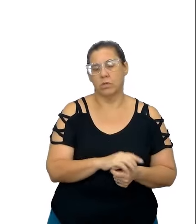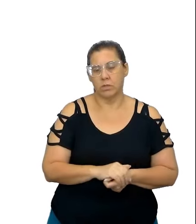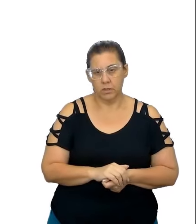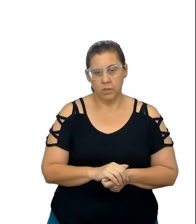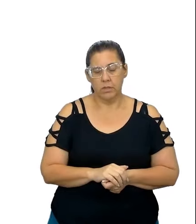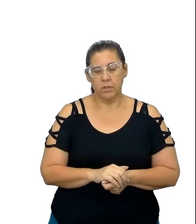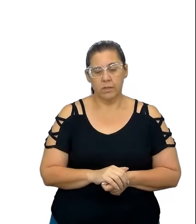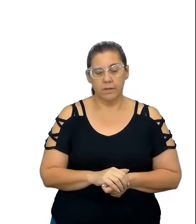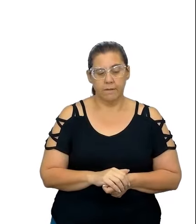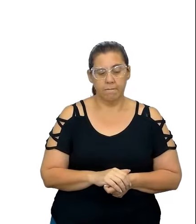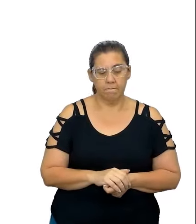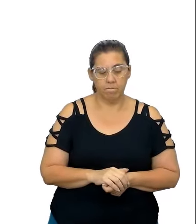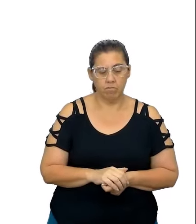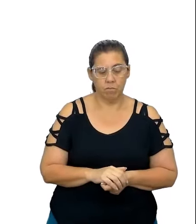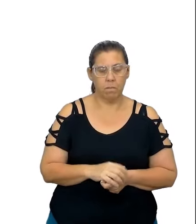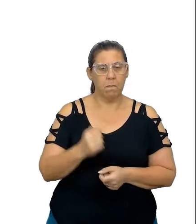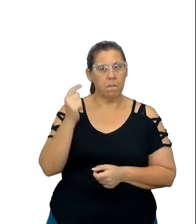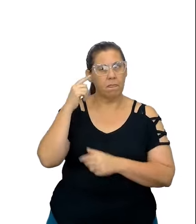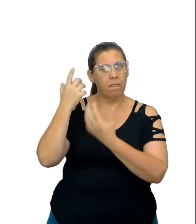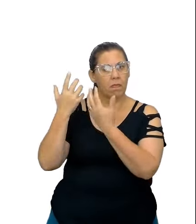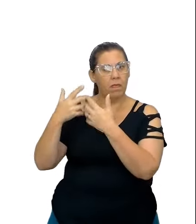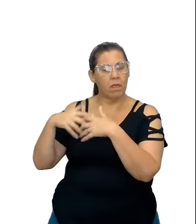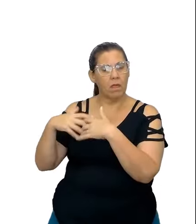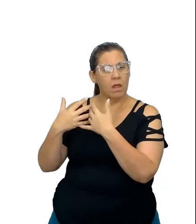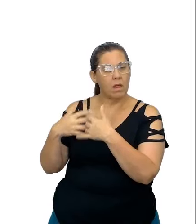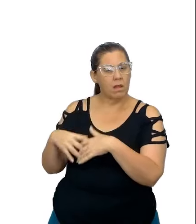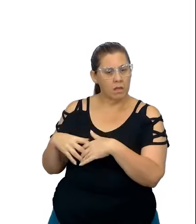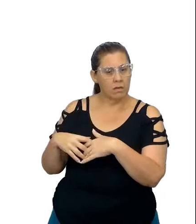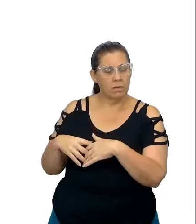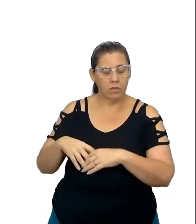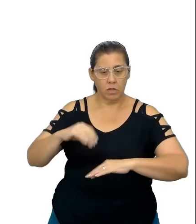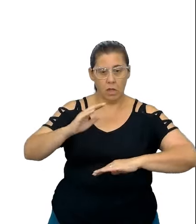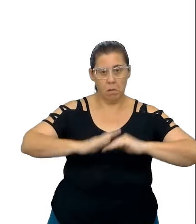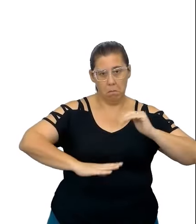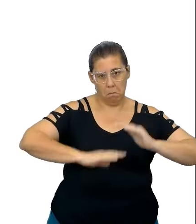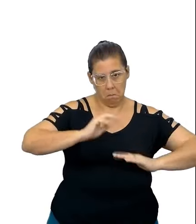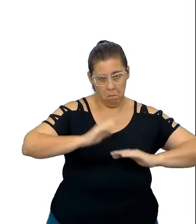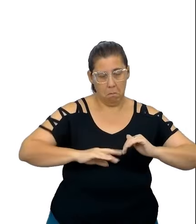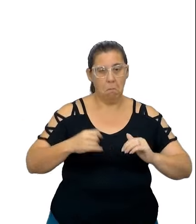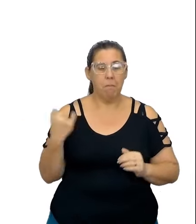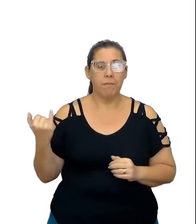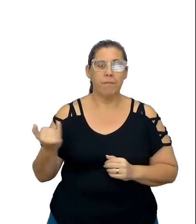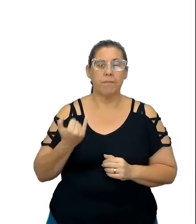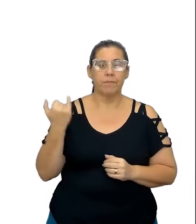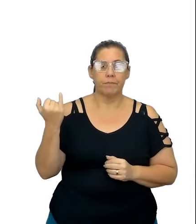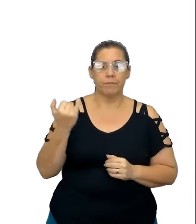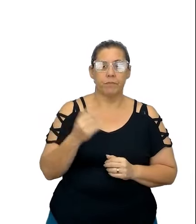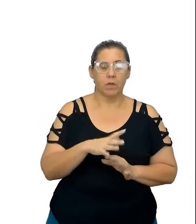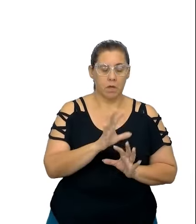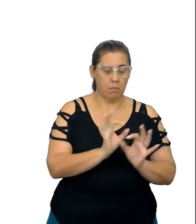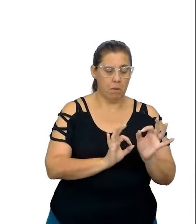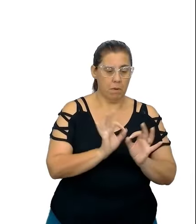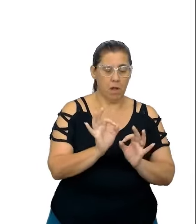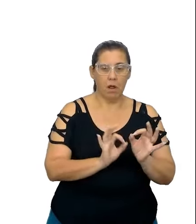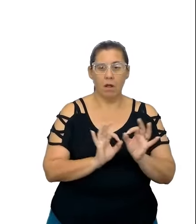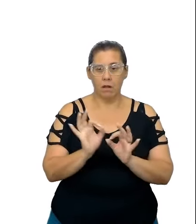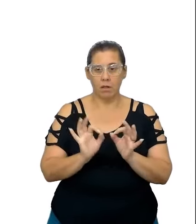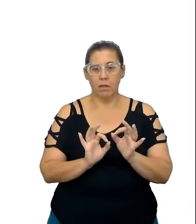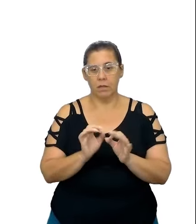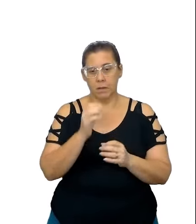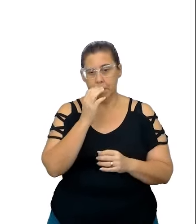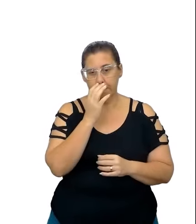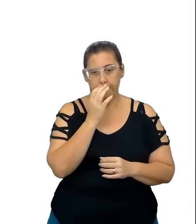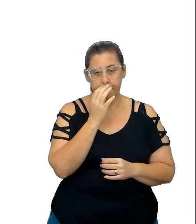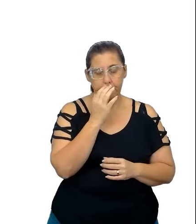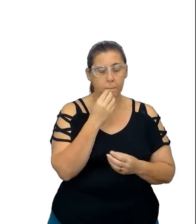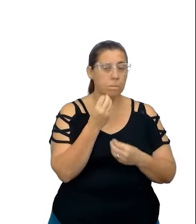essa habilidade, refletir sobre as habilidades essenciais, elaborar o planejamento nas ATPCs